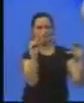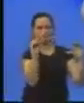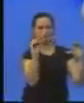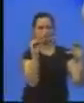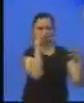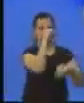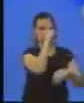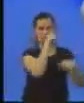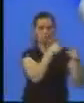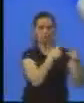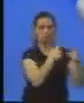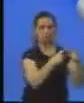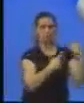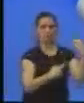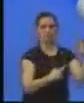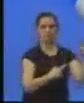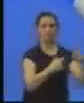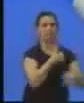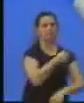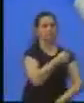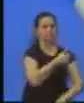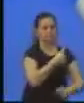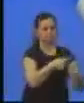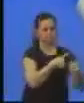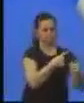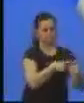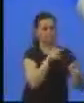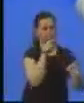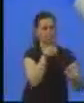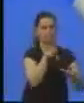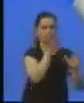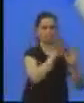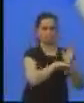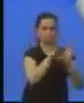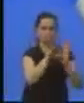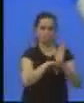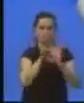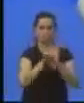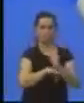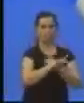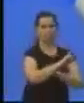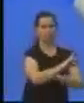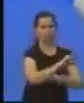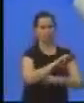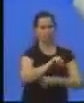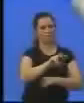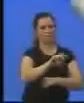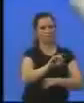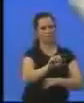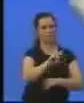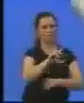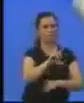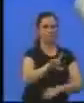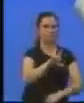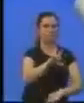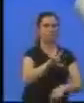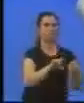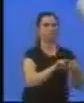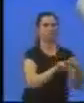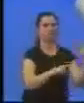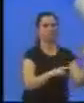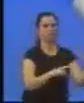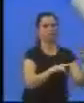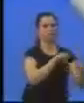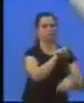30. Vamos ver por quê? Então, primeiro, você derivou a função. Se a função é 5x², a sua derivada vai ser